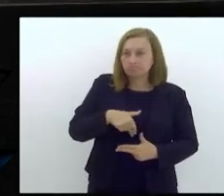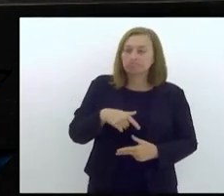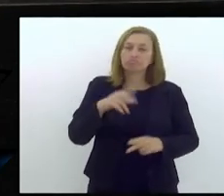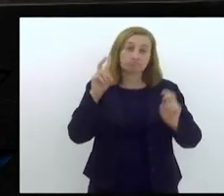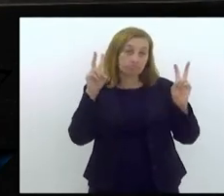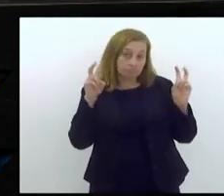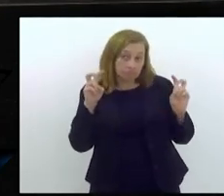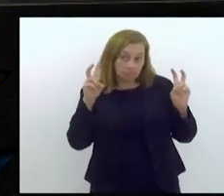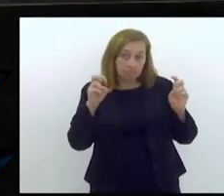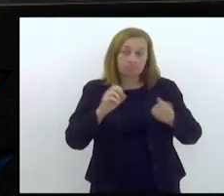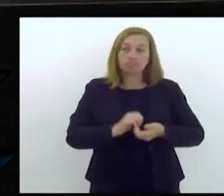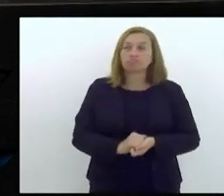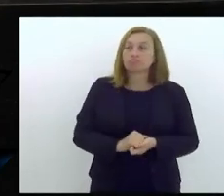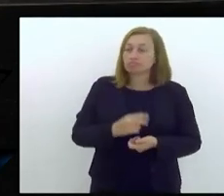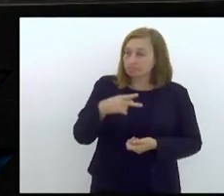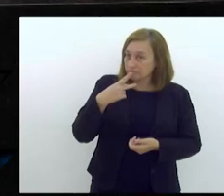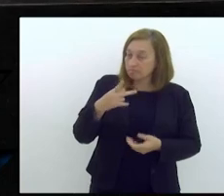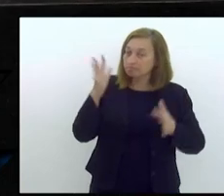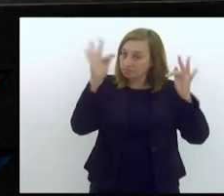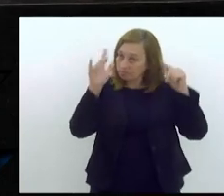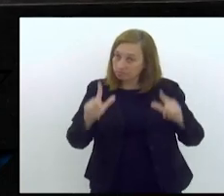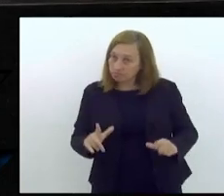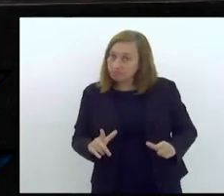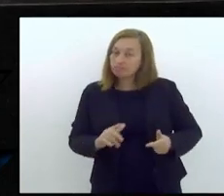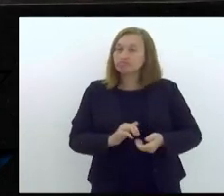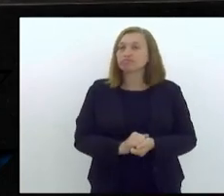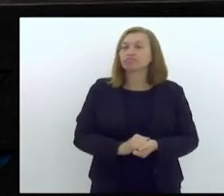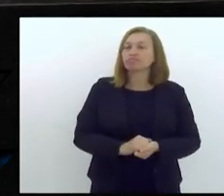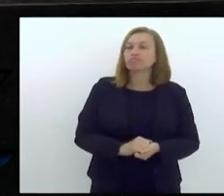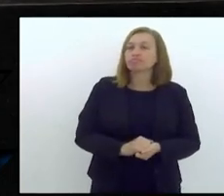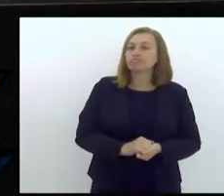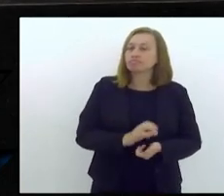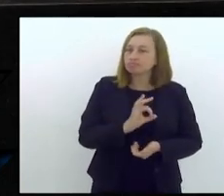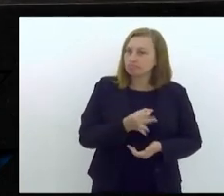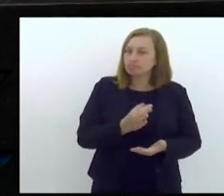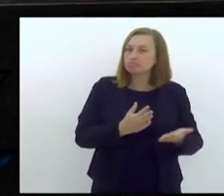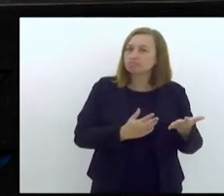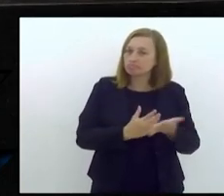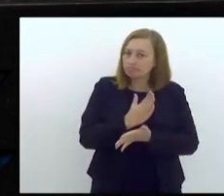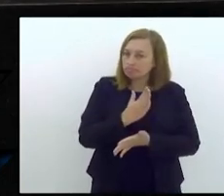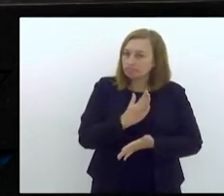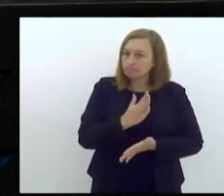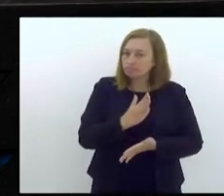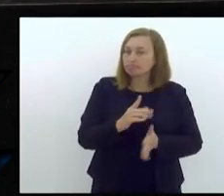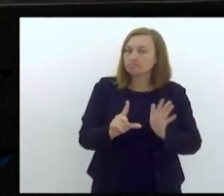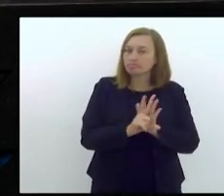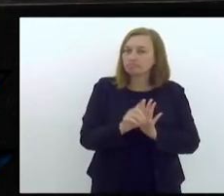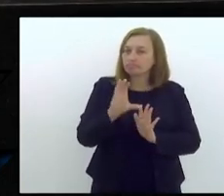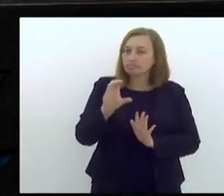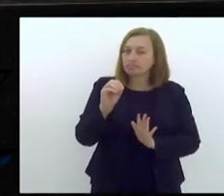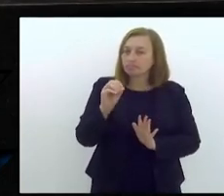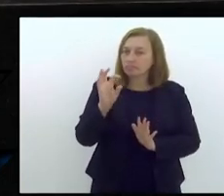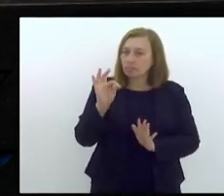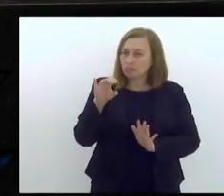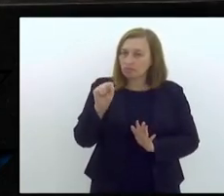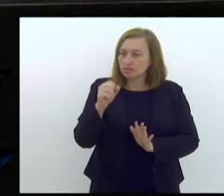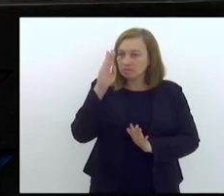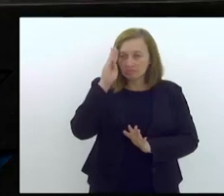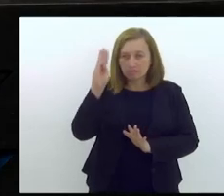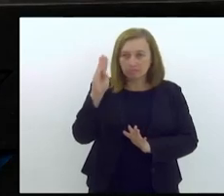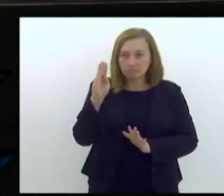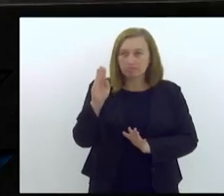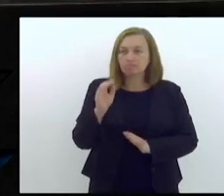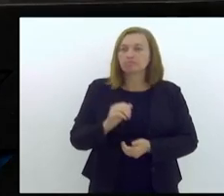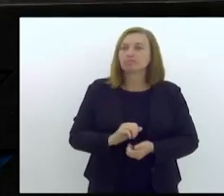questão e confirma e fico muito feliz com a confirmação e aprovação da Lei de cotas que é fundamental para